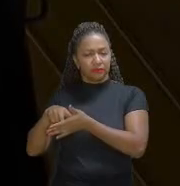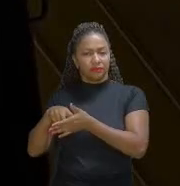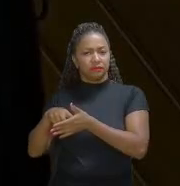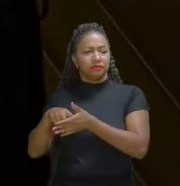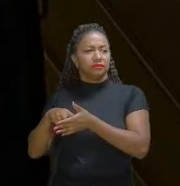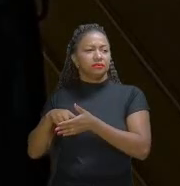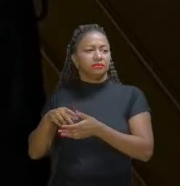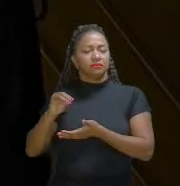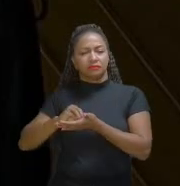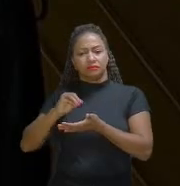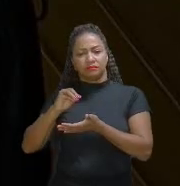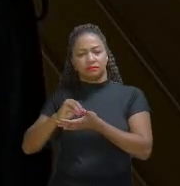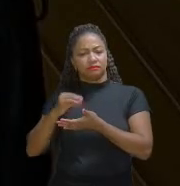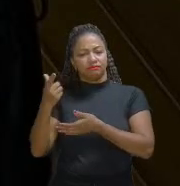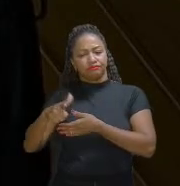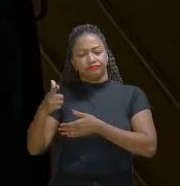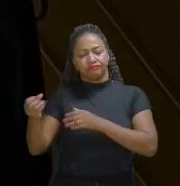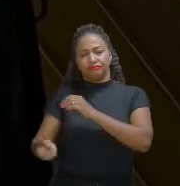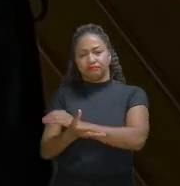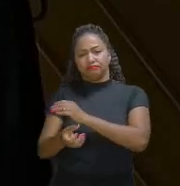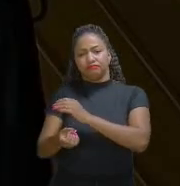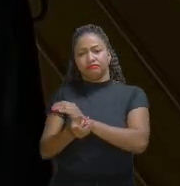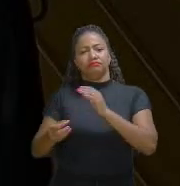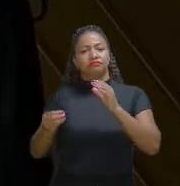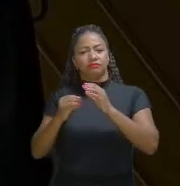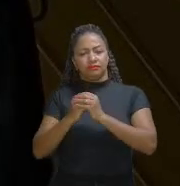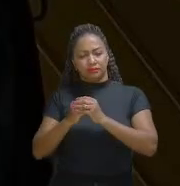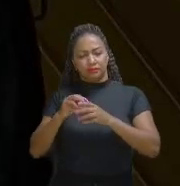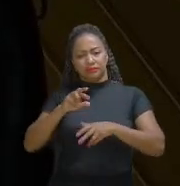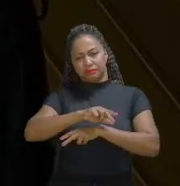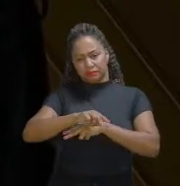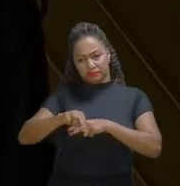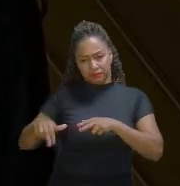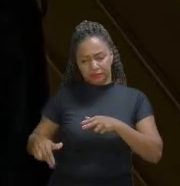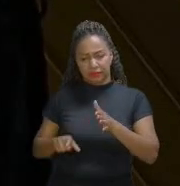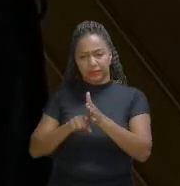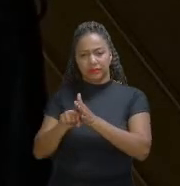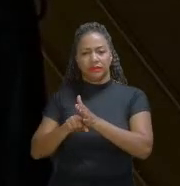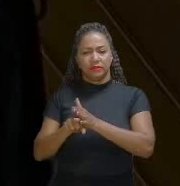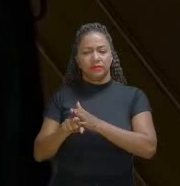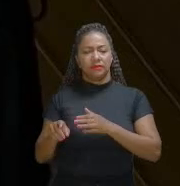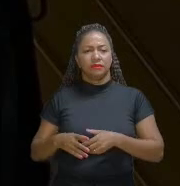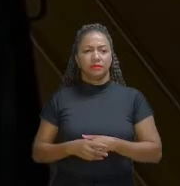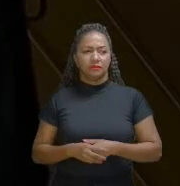pela inexistência de fraude à cota de gênero no caso em exame.